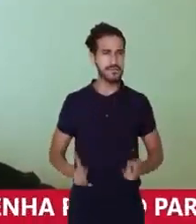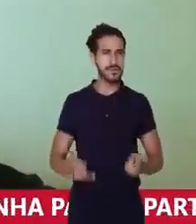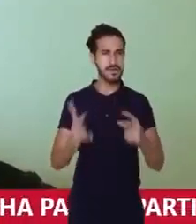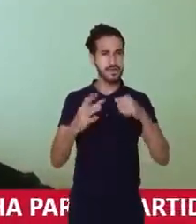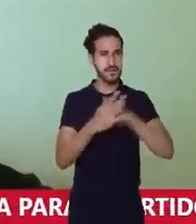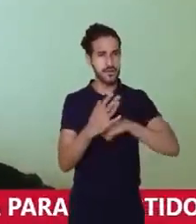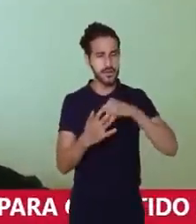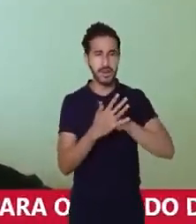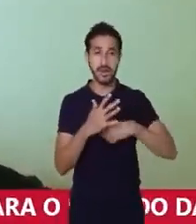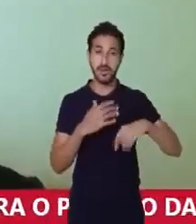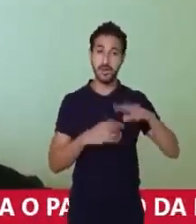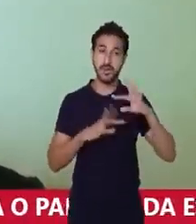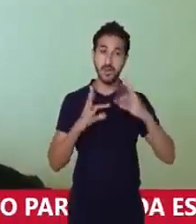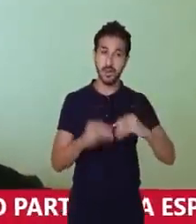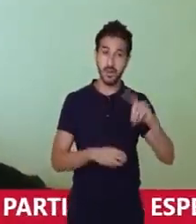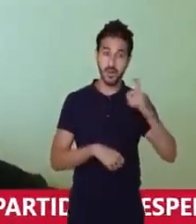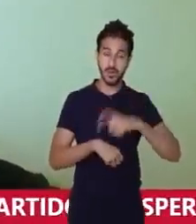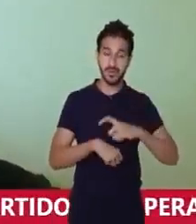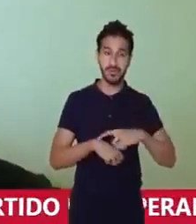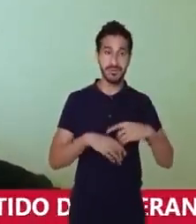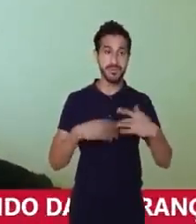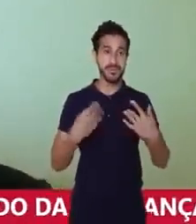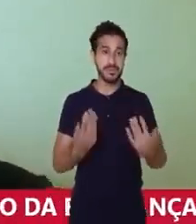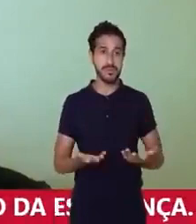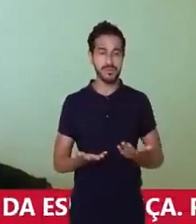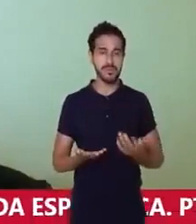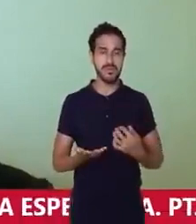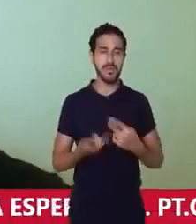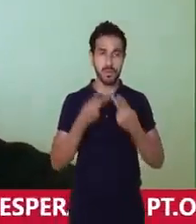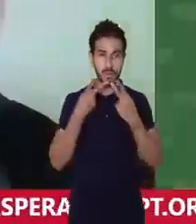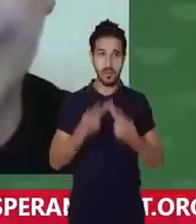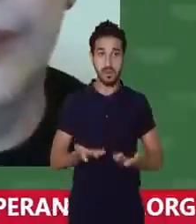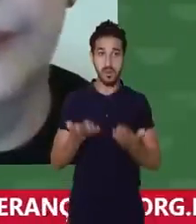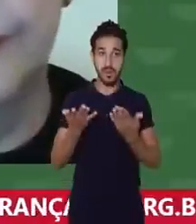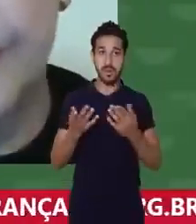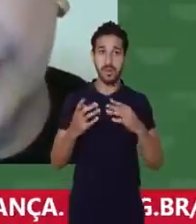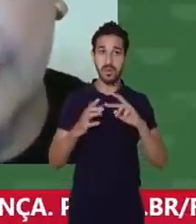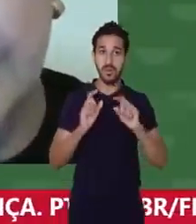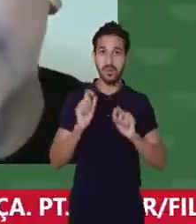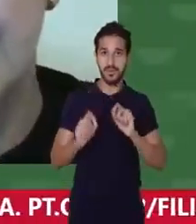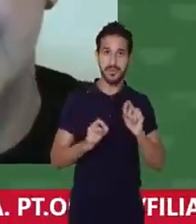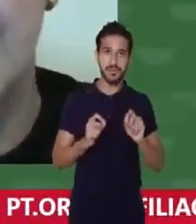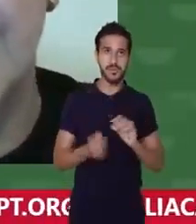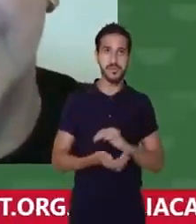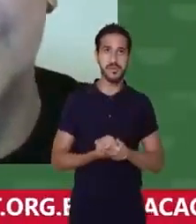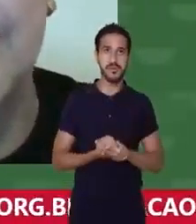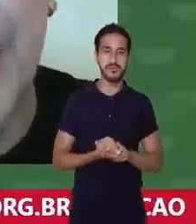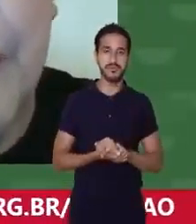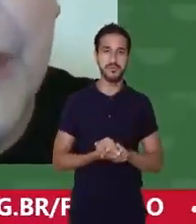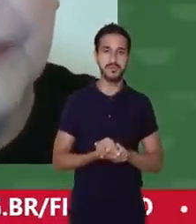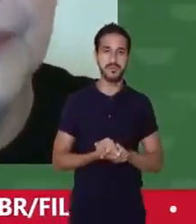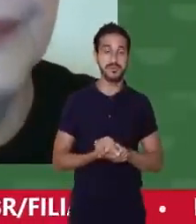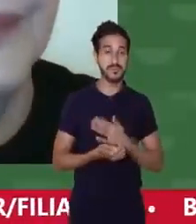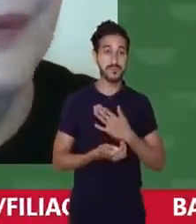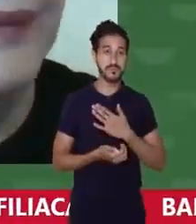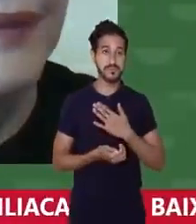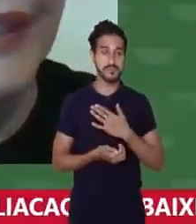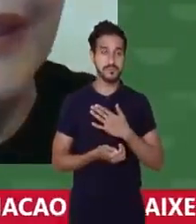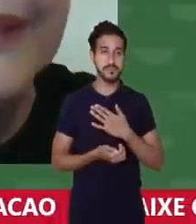frente e lutar a todos os momentos. Então, eu te digo o seguinte, tá? Para